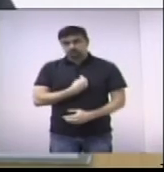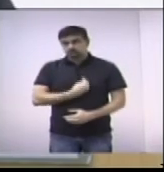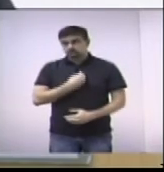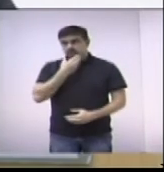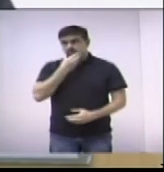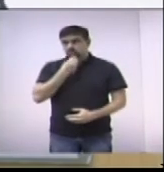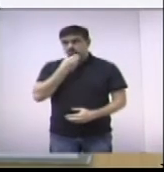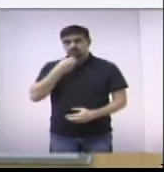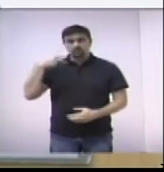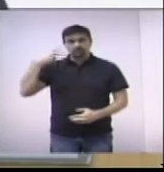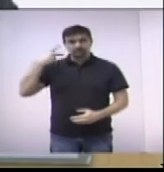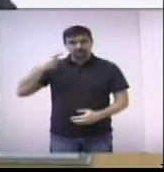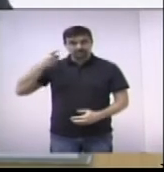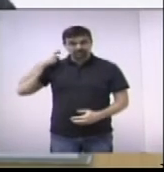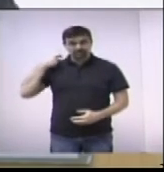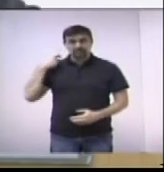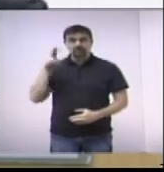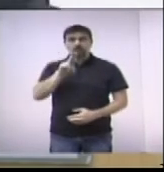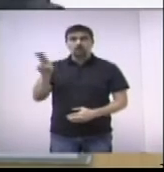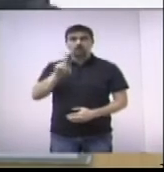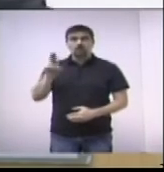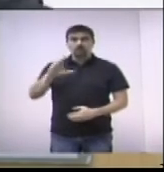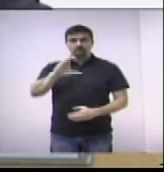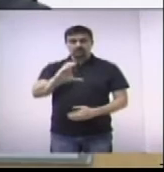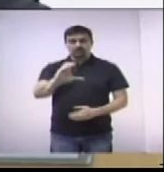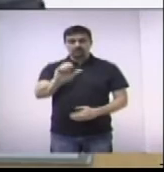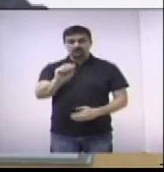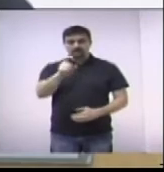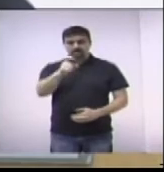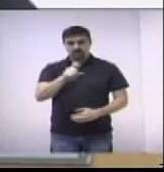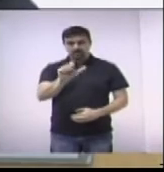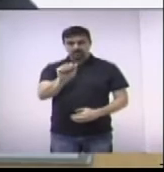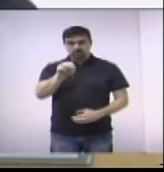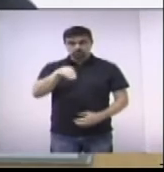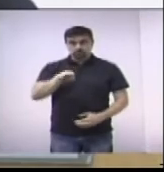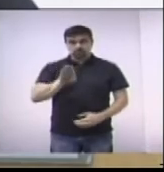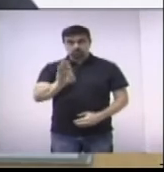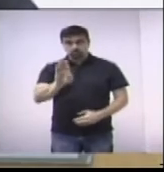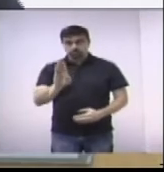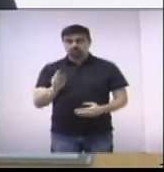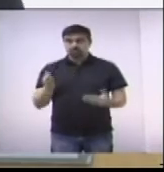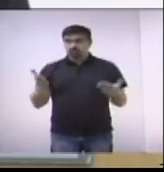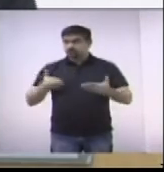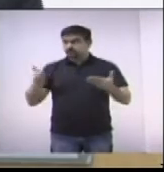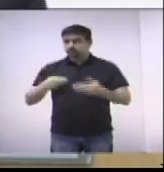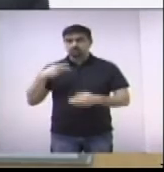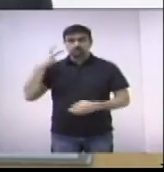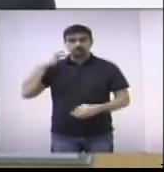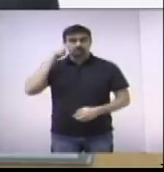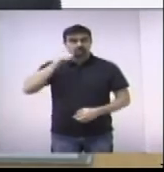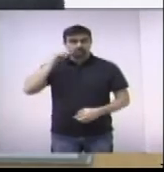Benedito, ex-vereador conhecido como Caxambu. Com a palavra, a vereadora Ângela Duarte.